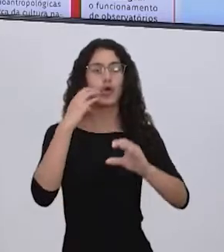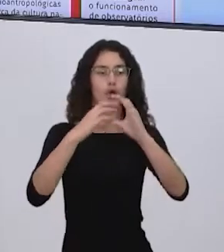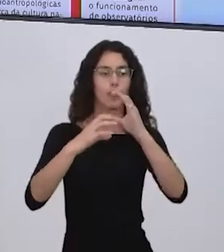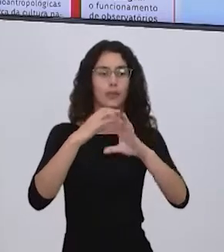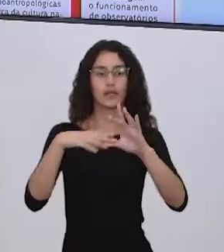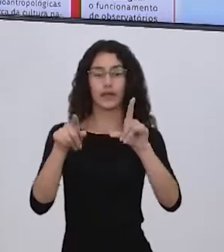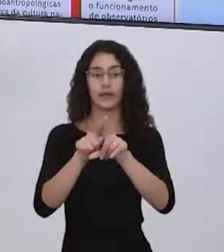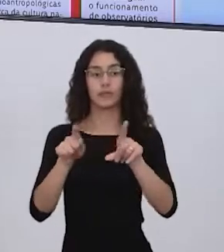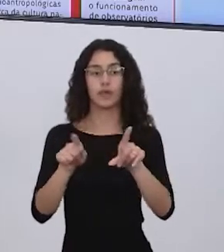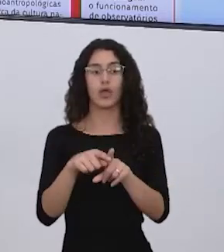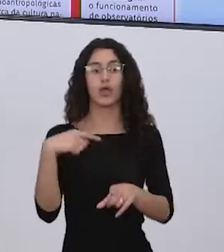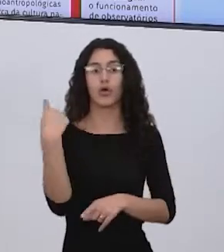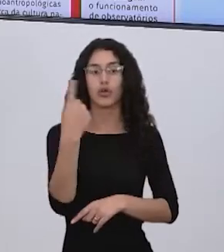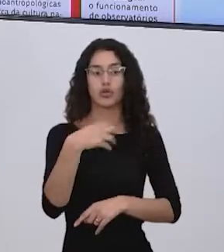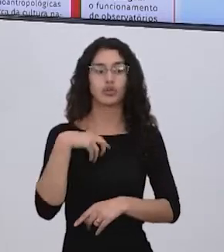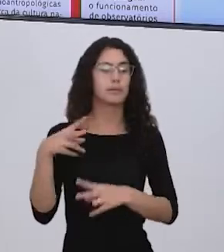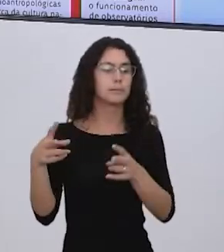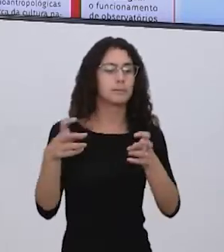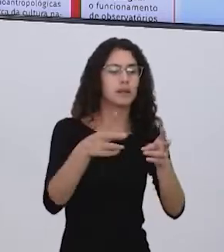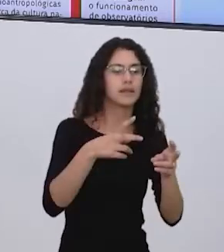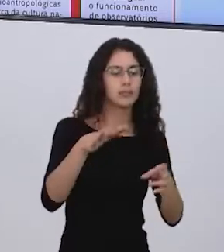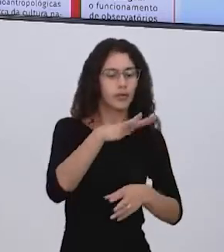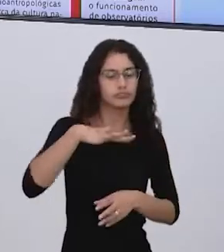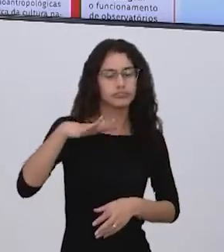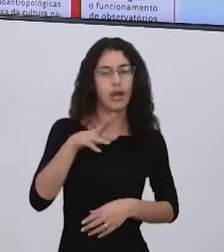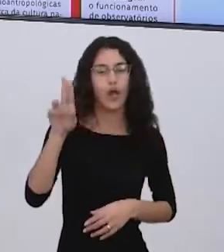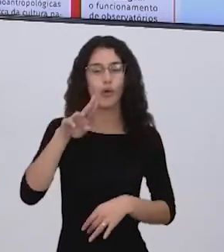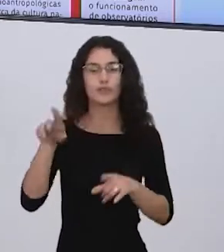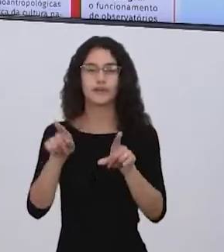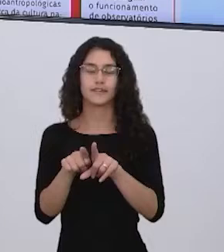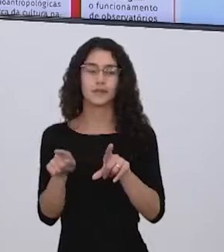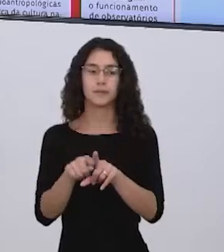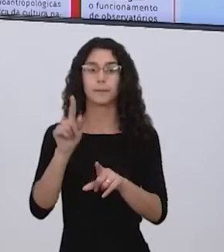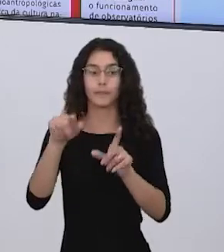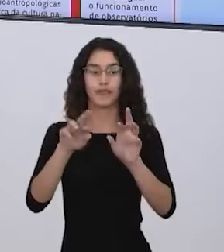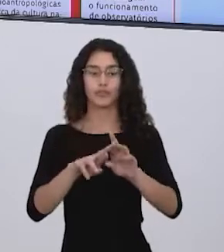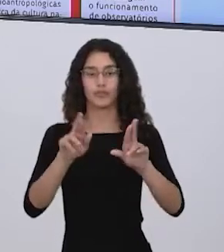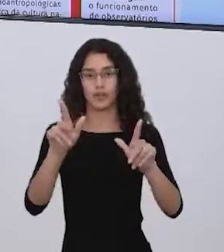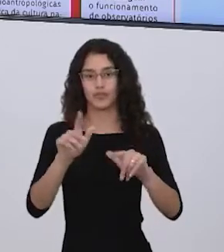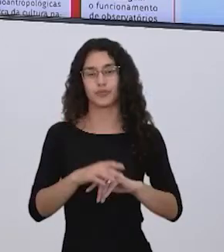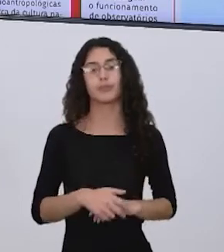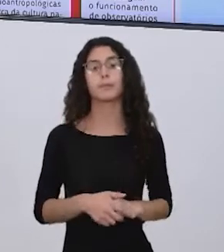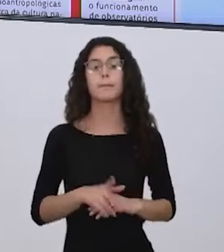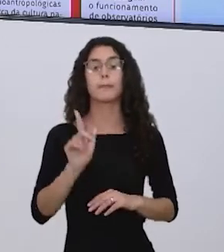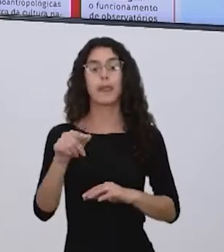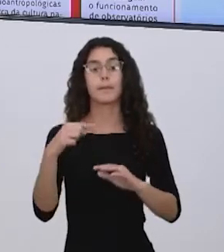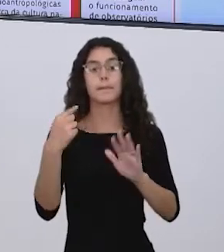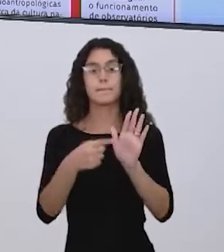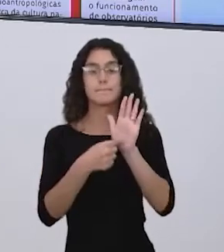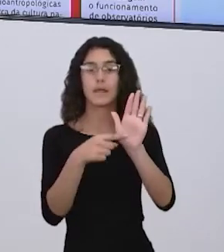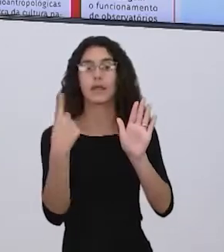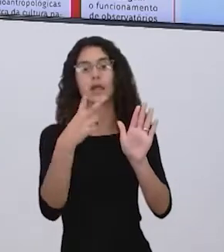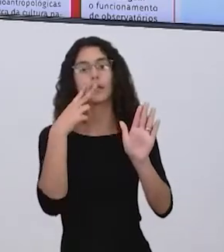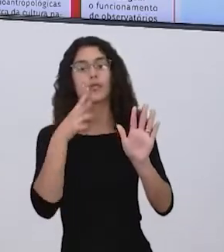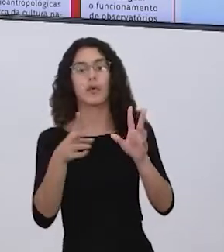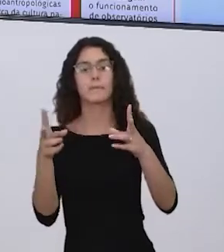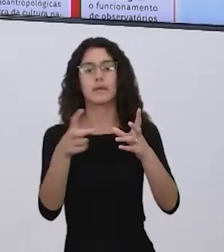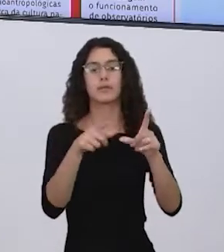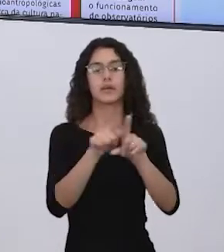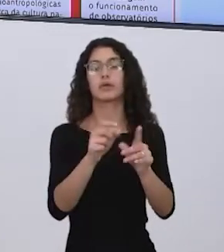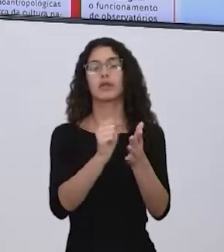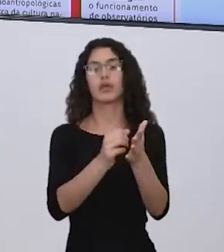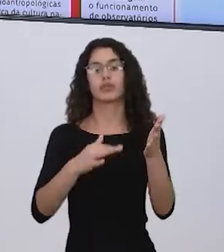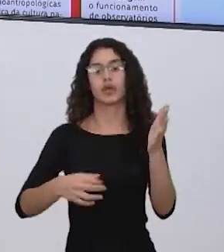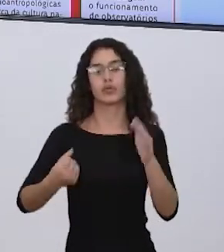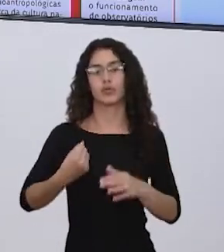comunique, a maneira com que a gente vê o espaço, que a gente usa o espaço, também seja diferente. E esse é o ponto que a gente viu na